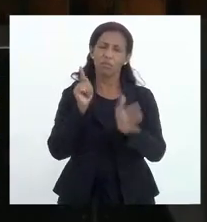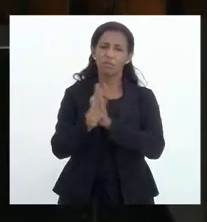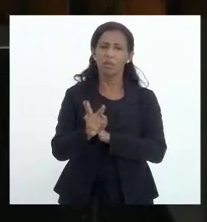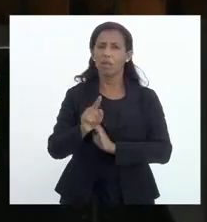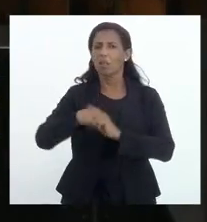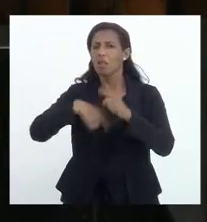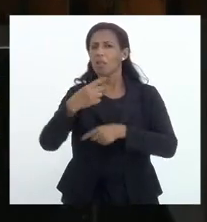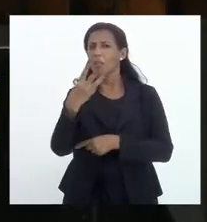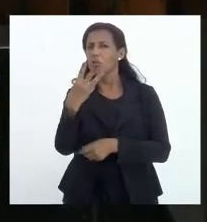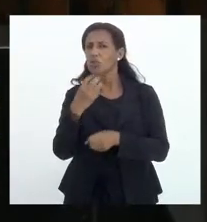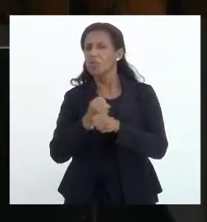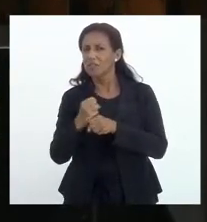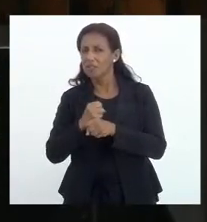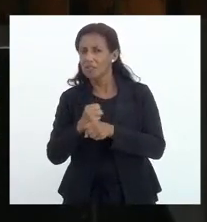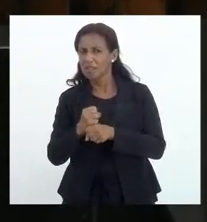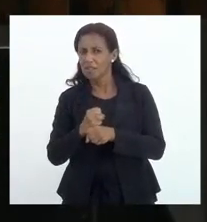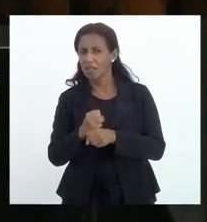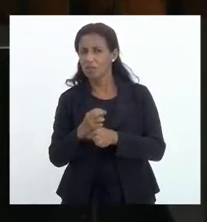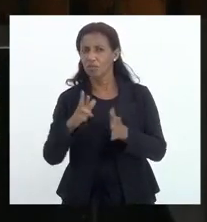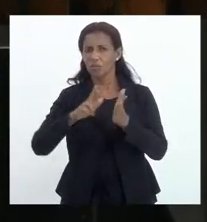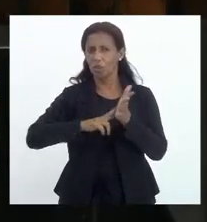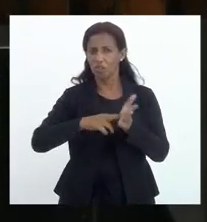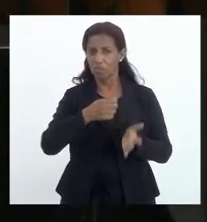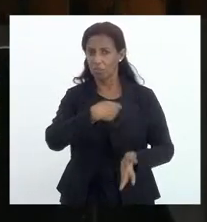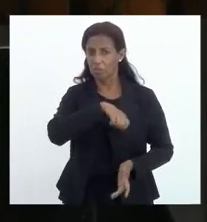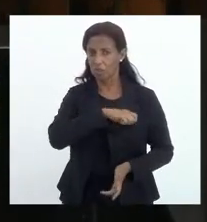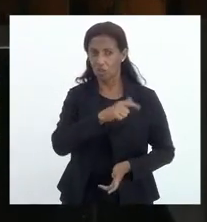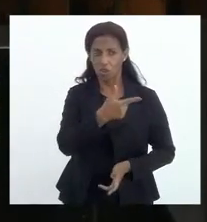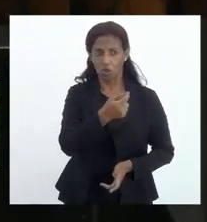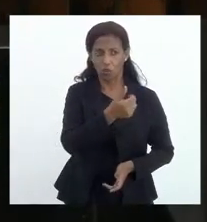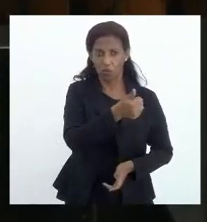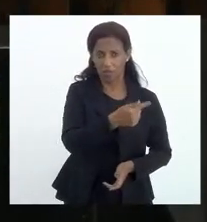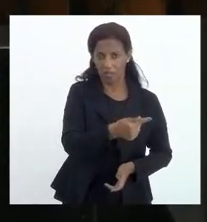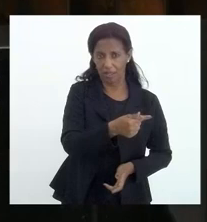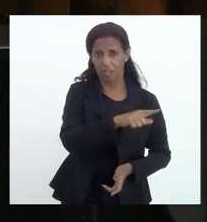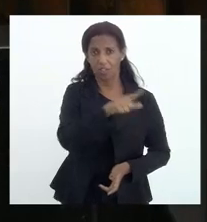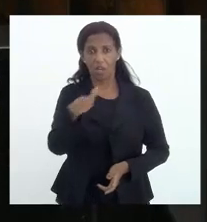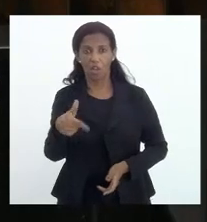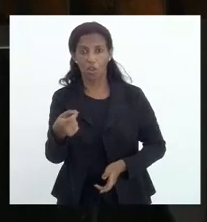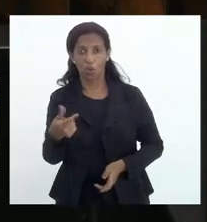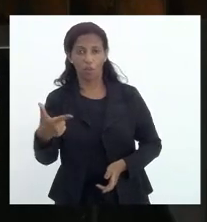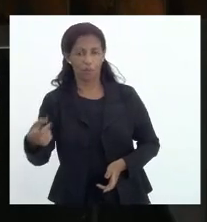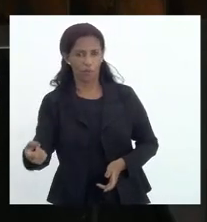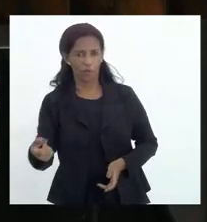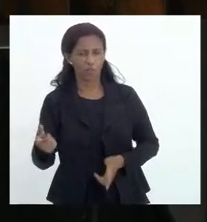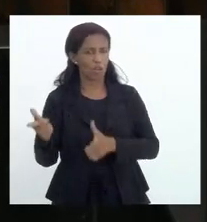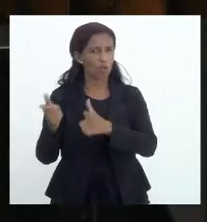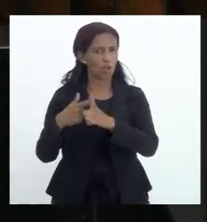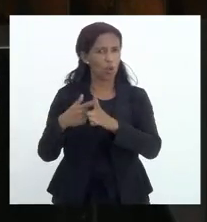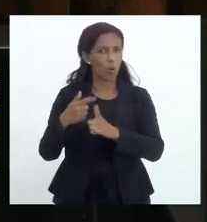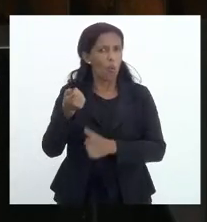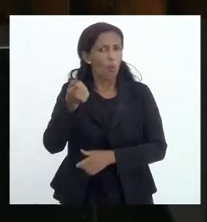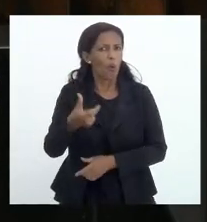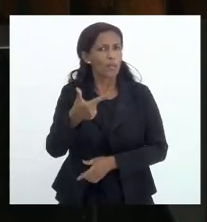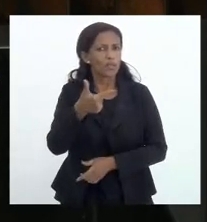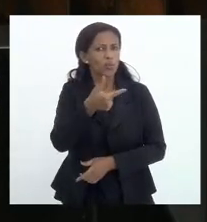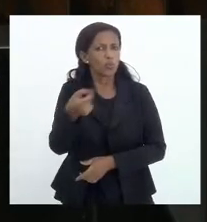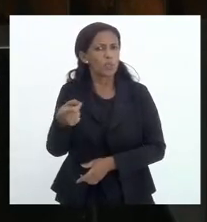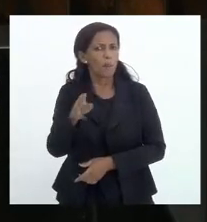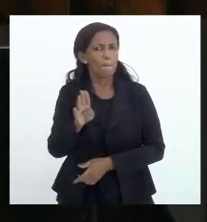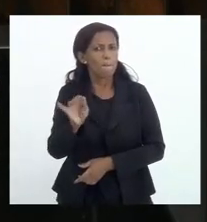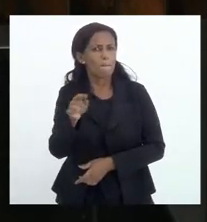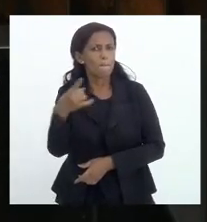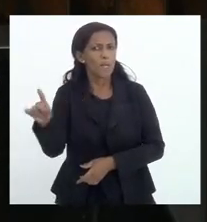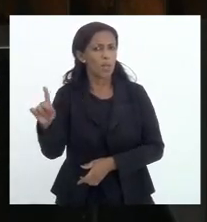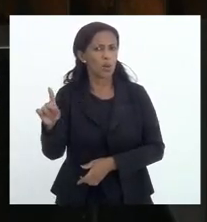Depois de 3 anos no regime de recuperação fiscal, de 17 a 20, o nosso endividamento era de quase 200 bilhões de reais com a